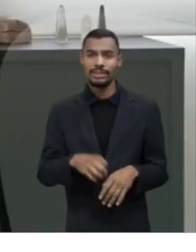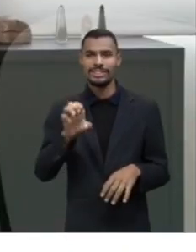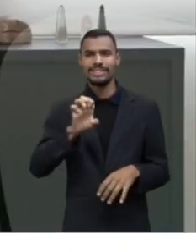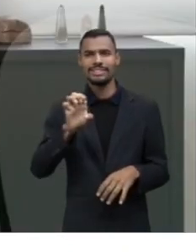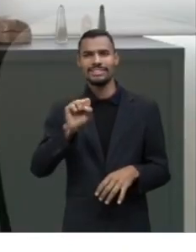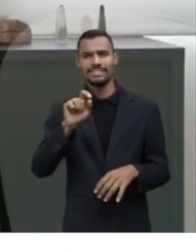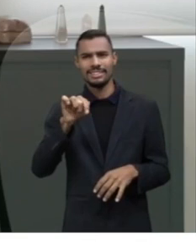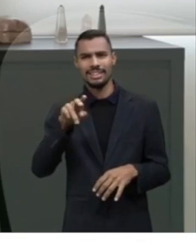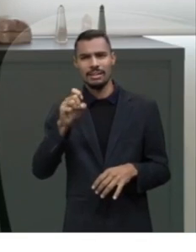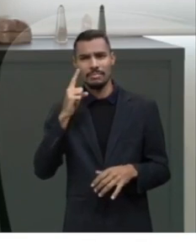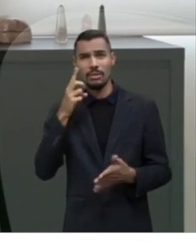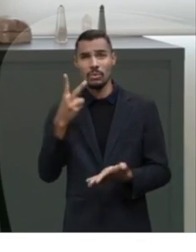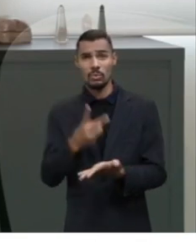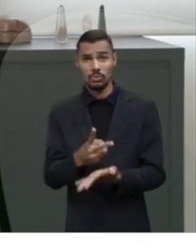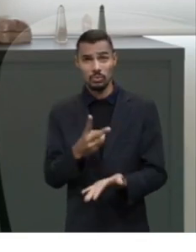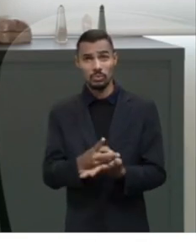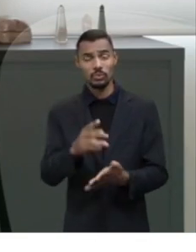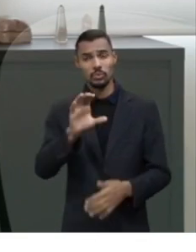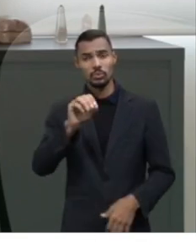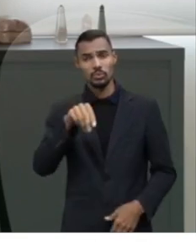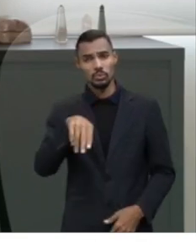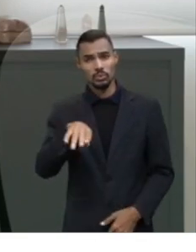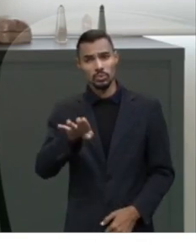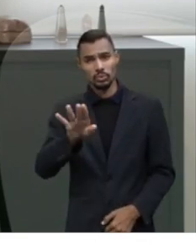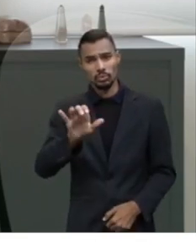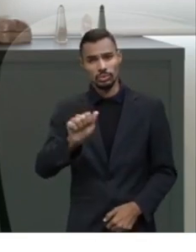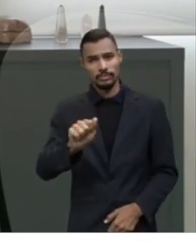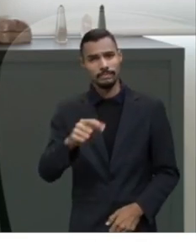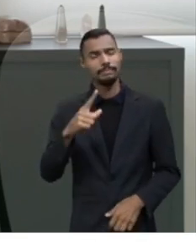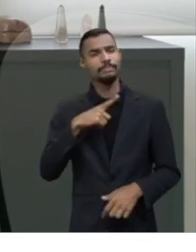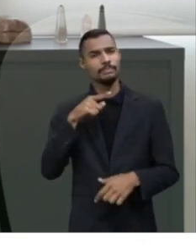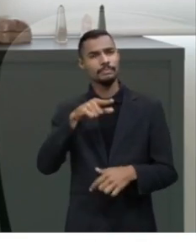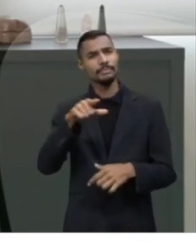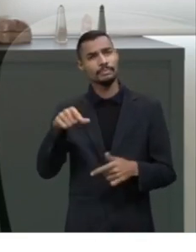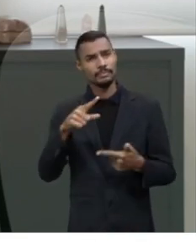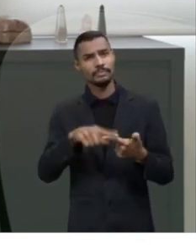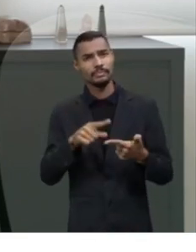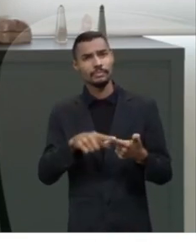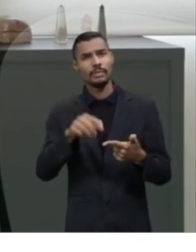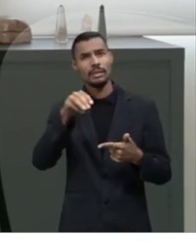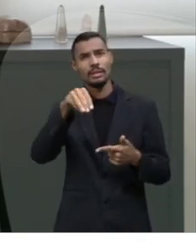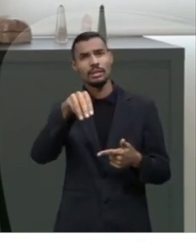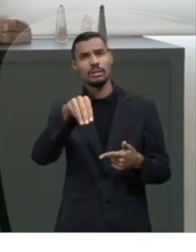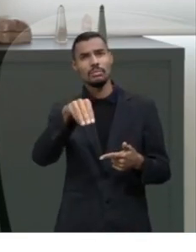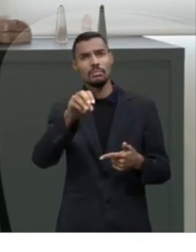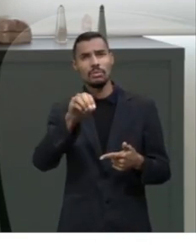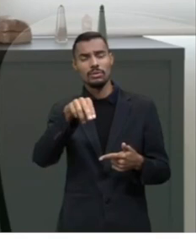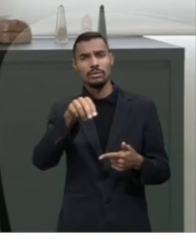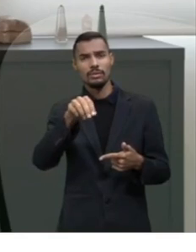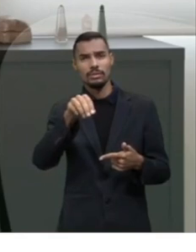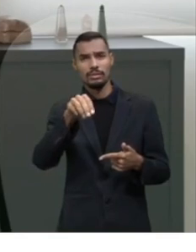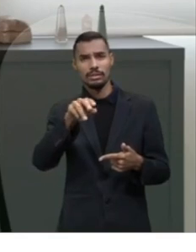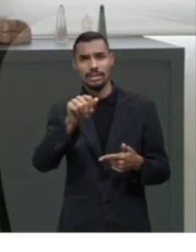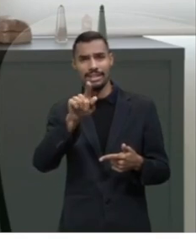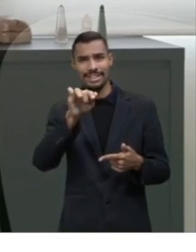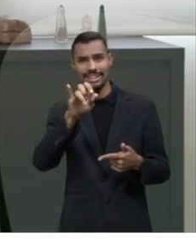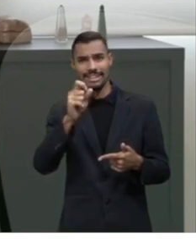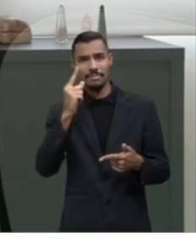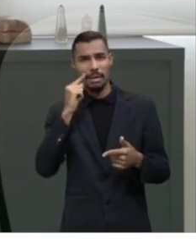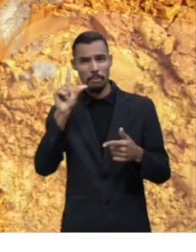estacas em estaca contínua, tá? Uma estaca com uma anomalia, que seria um problema de